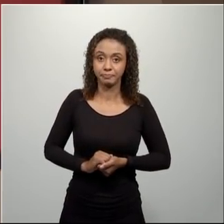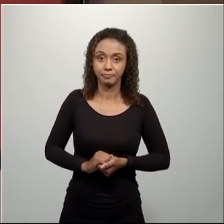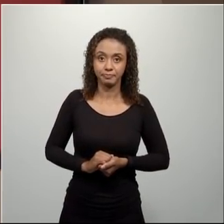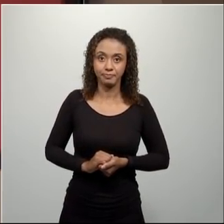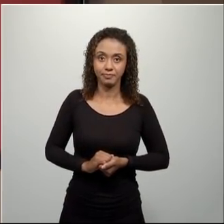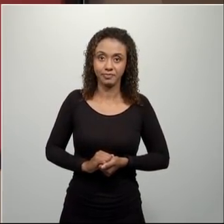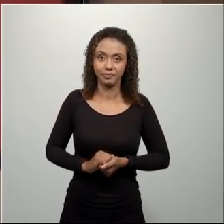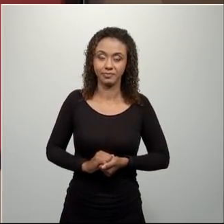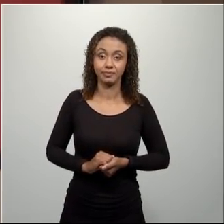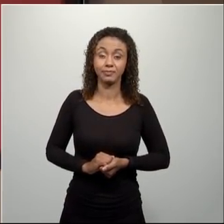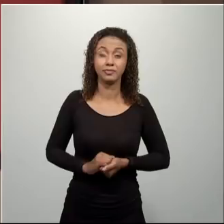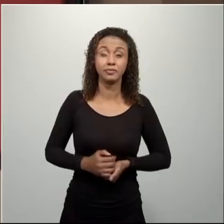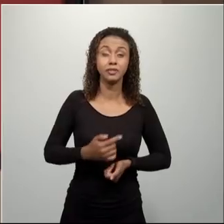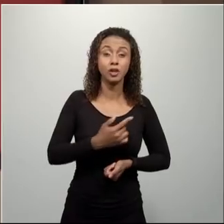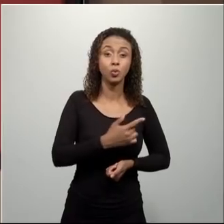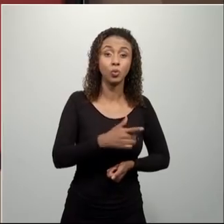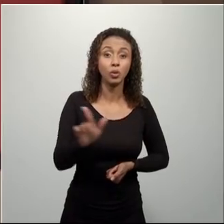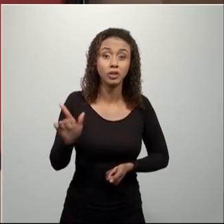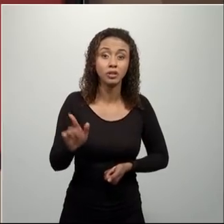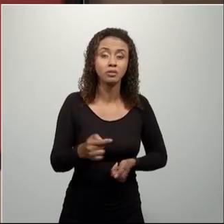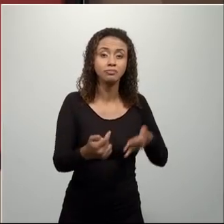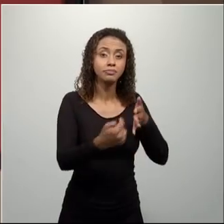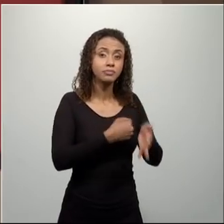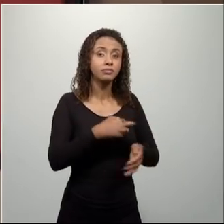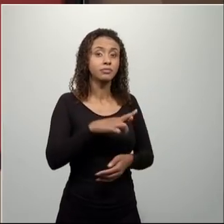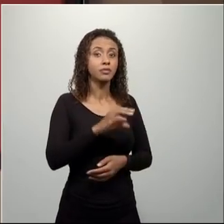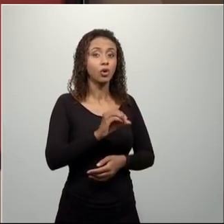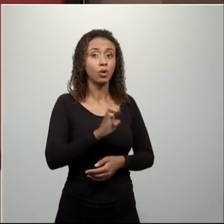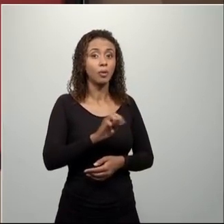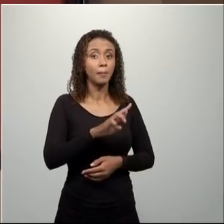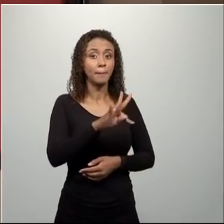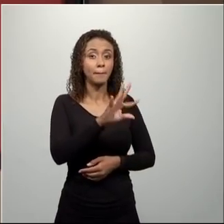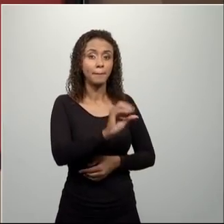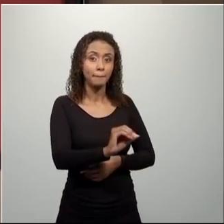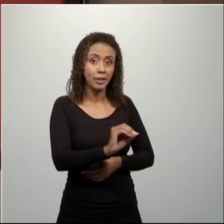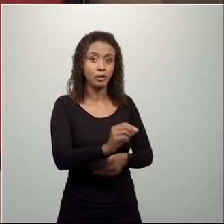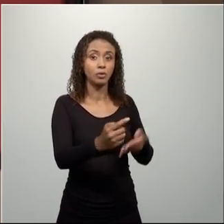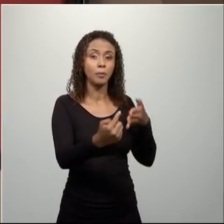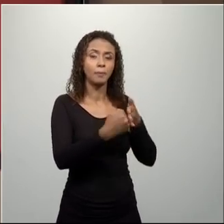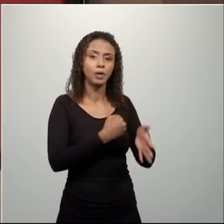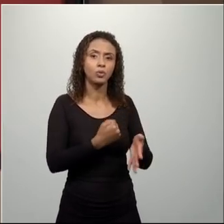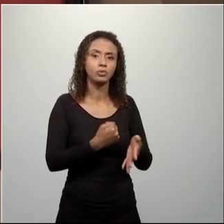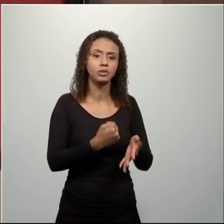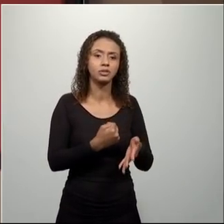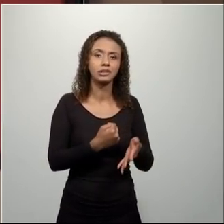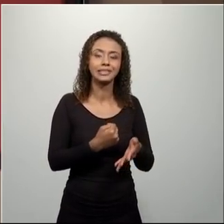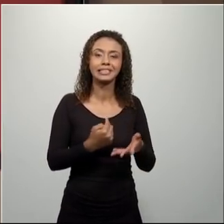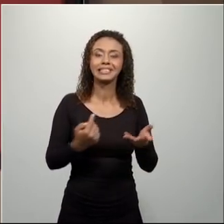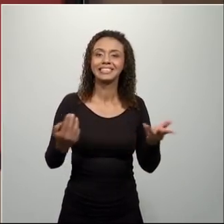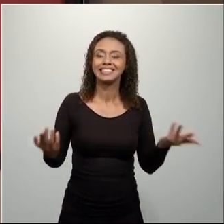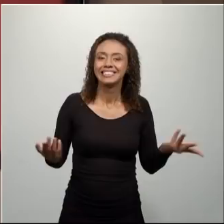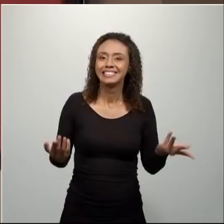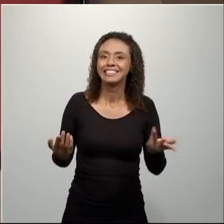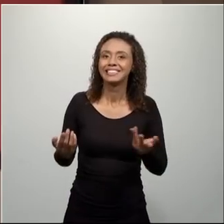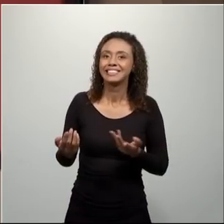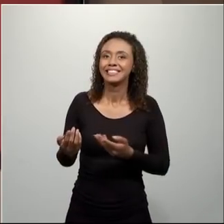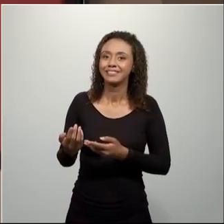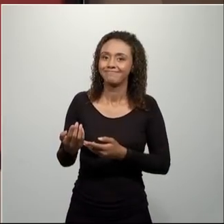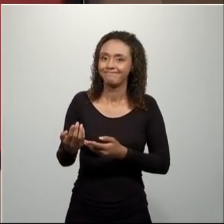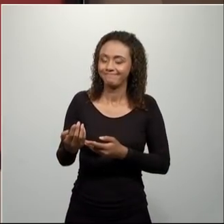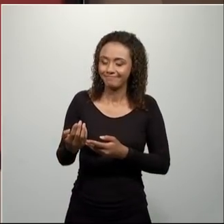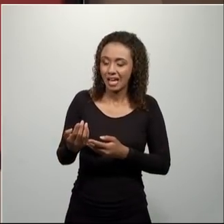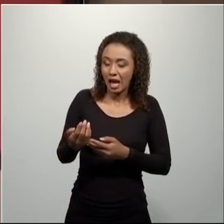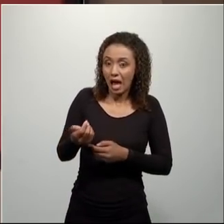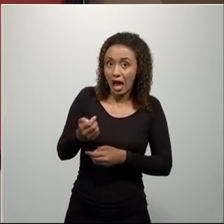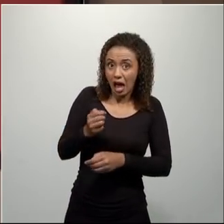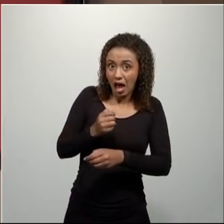e roberto de sousa pergunta qual o lastro de uma cripta moeda não tem lastro é